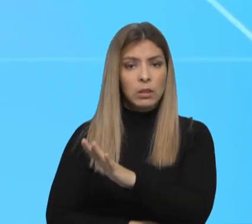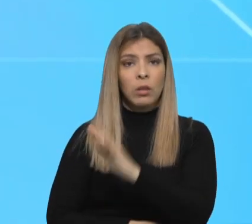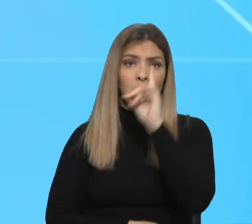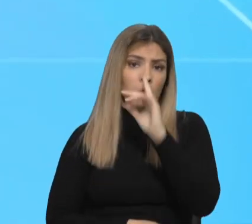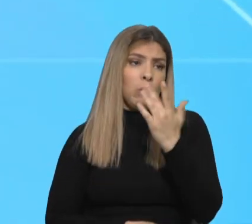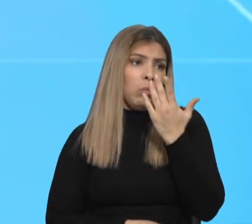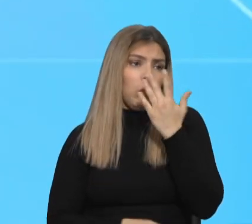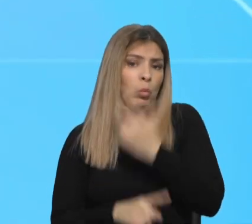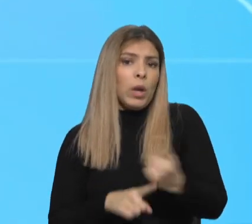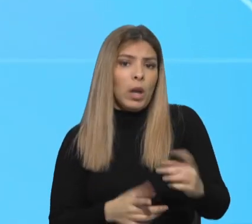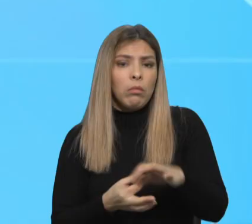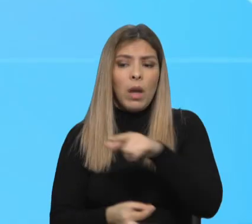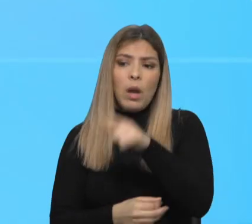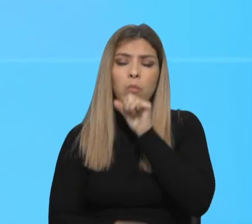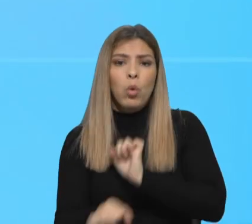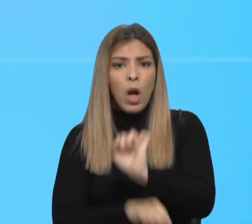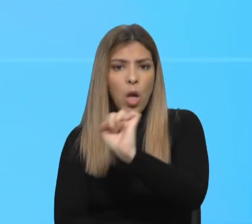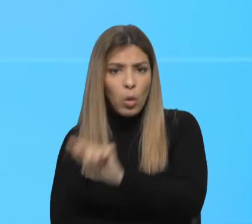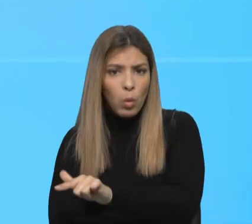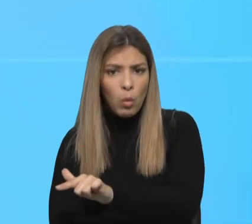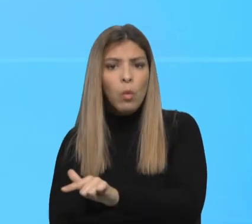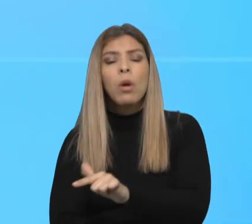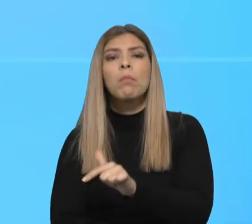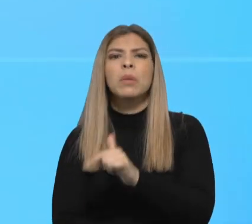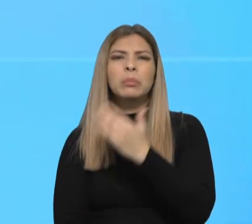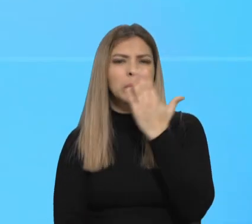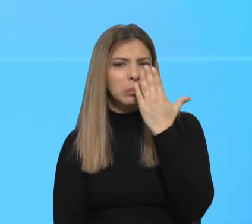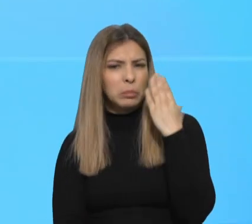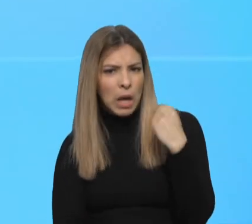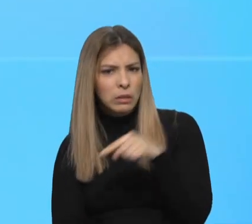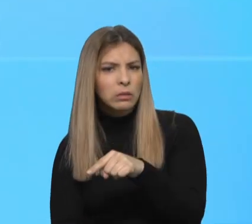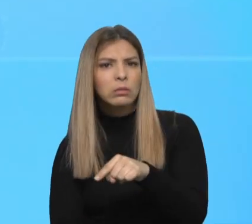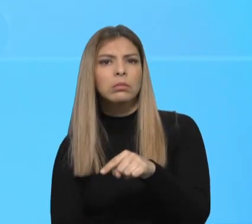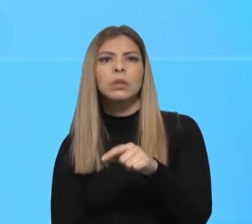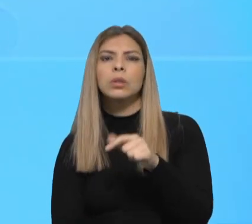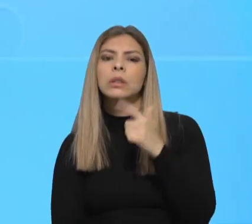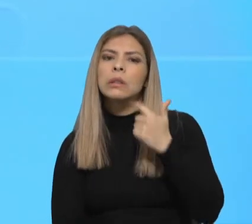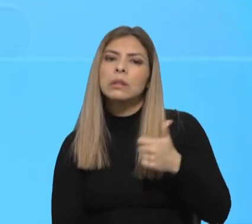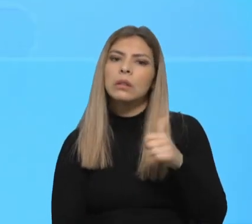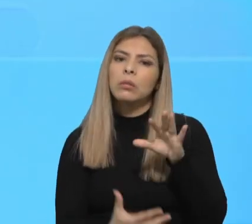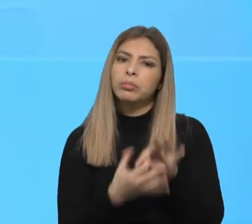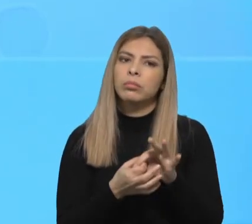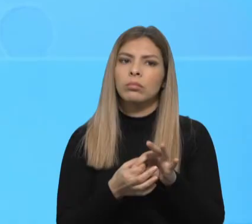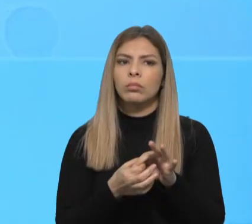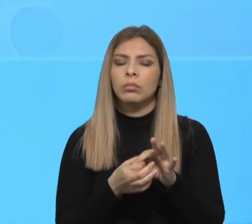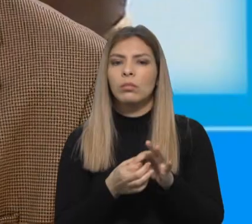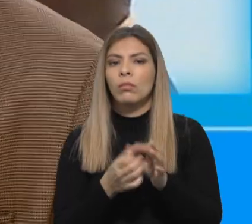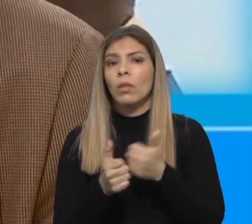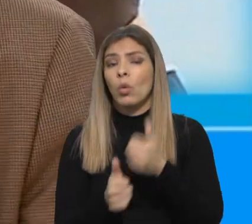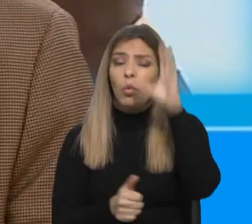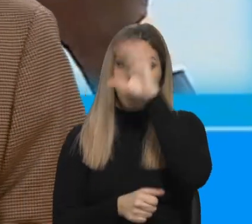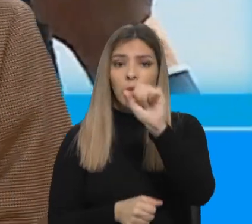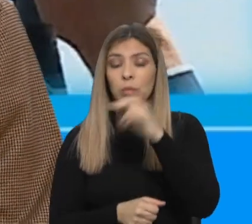obviamente, faz um bloqueio à ação governativa. Não parece o nome mais correto para quem não está à frente do governo do país, não?